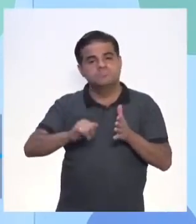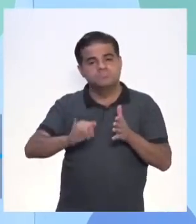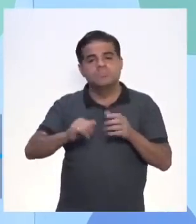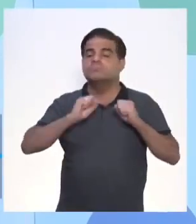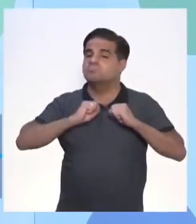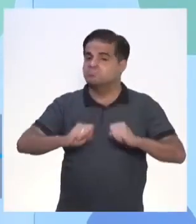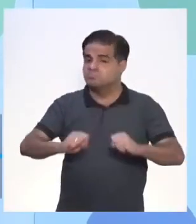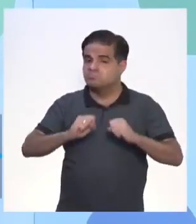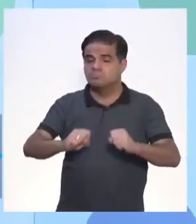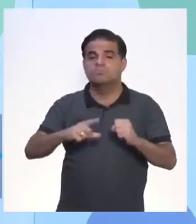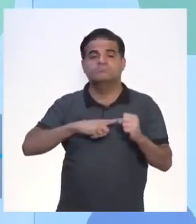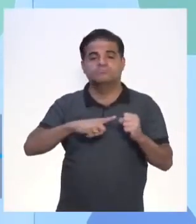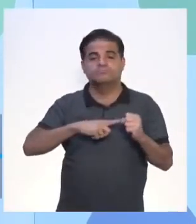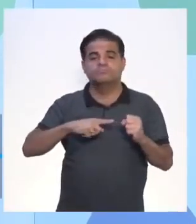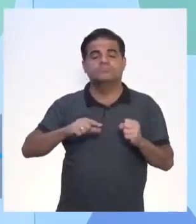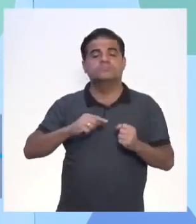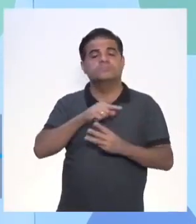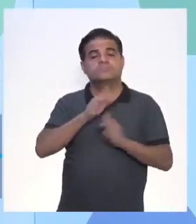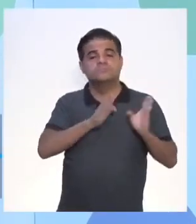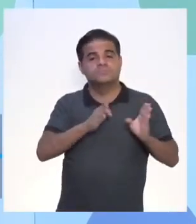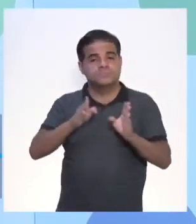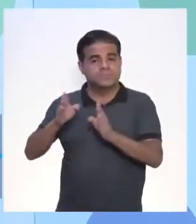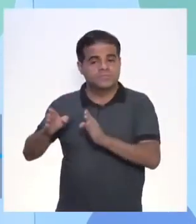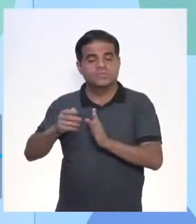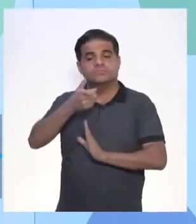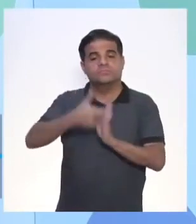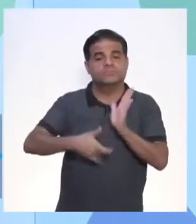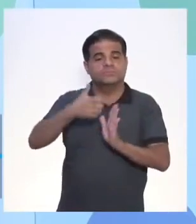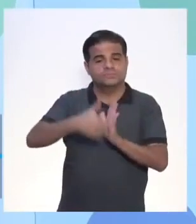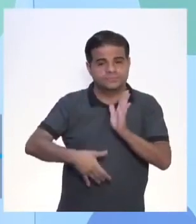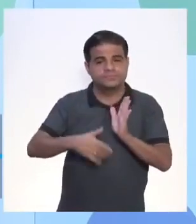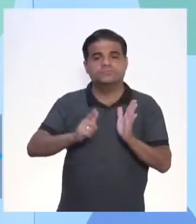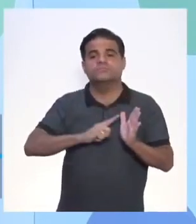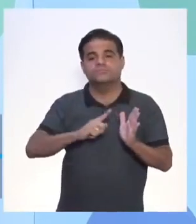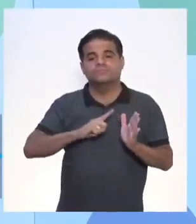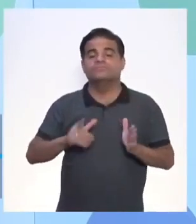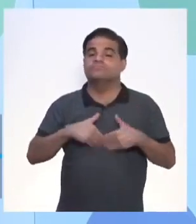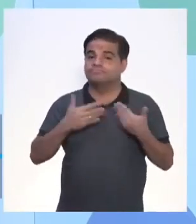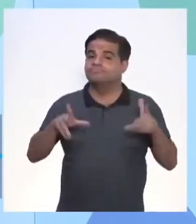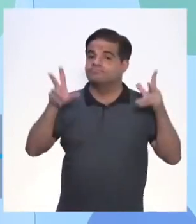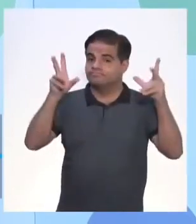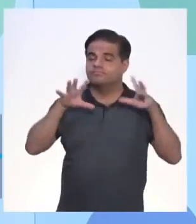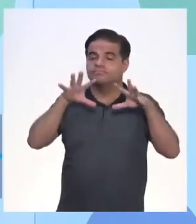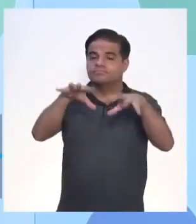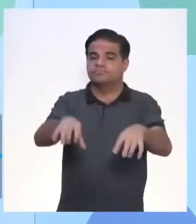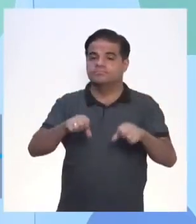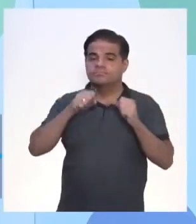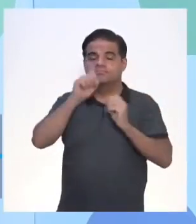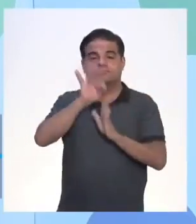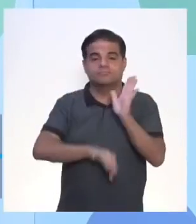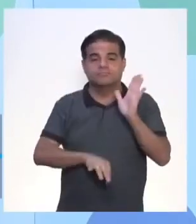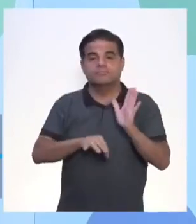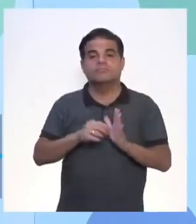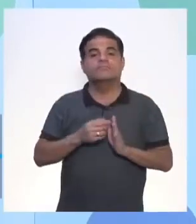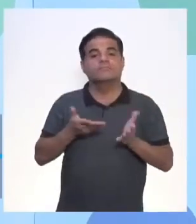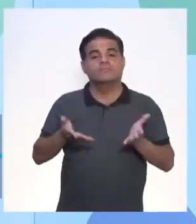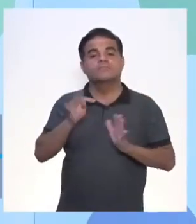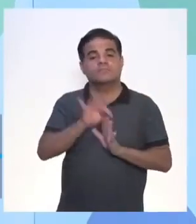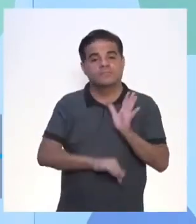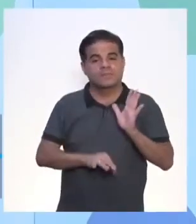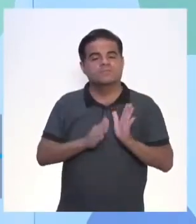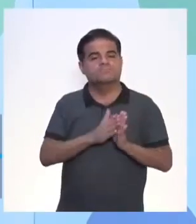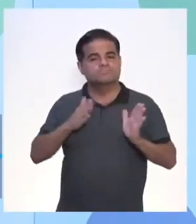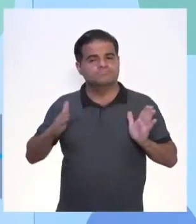ele pode também haver nele trechos descritivos, né? E nesse caso a gente pegou um trecho descritivo num